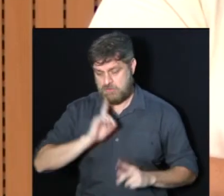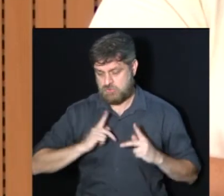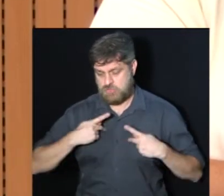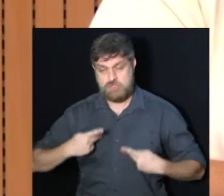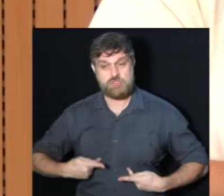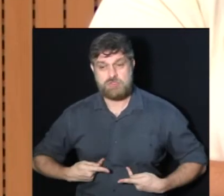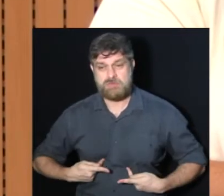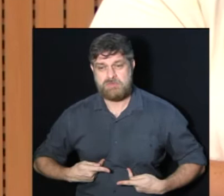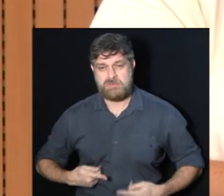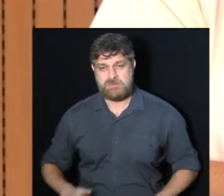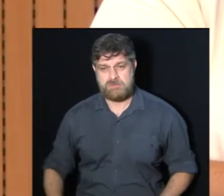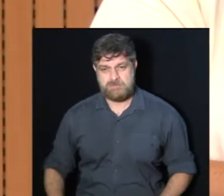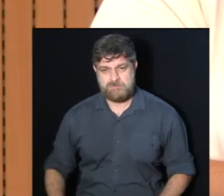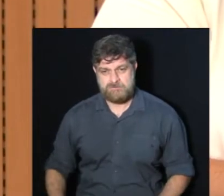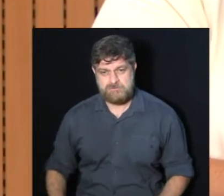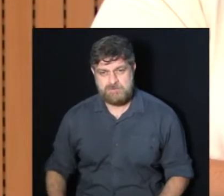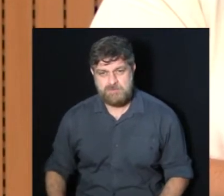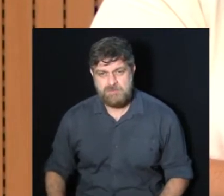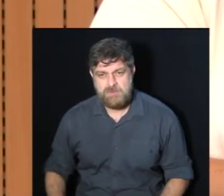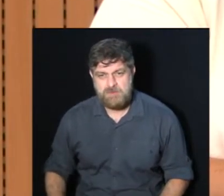estão colocados